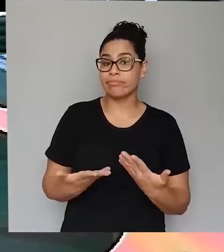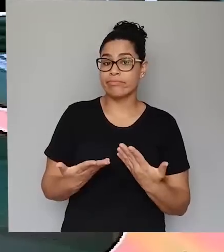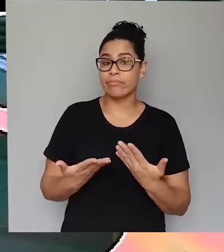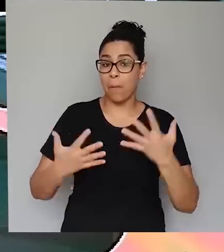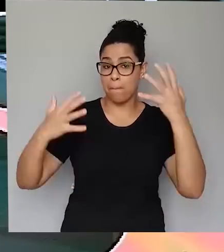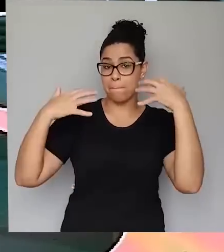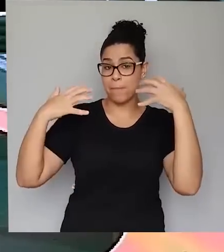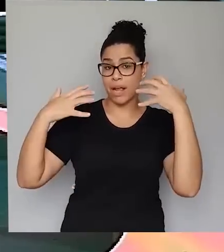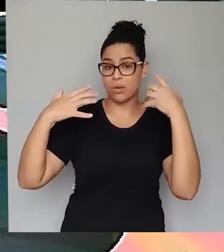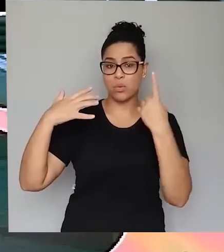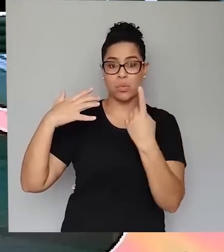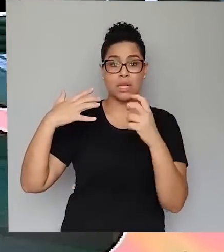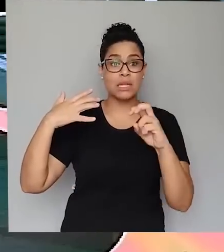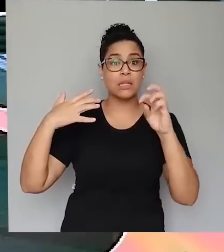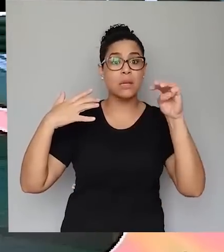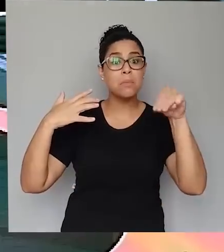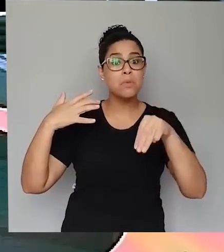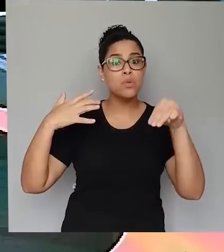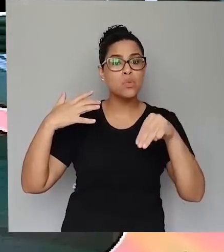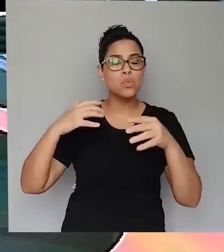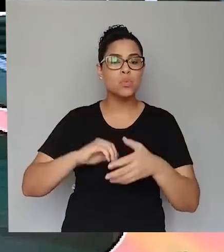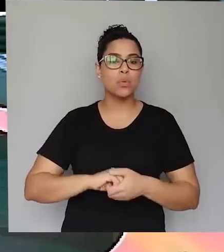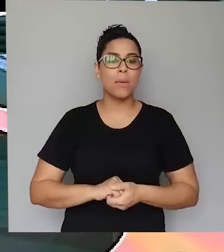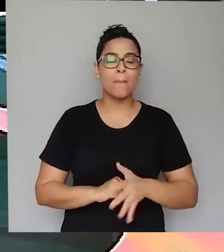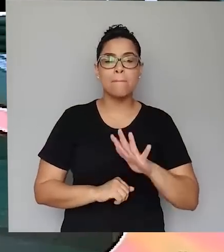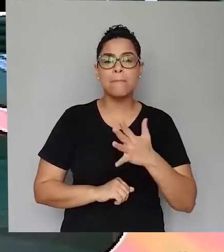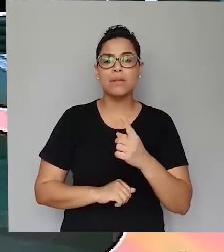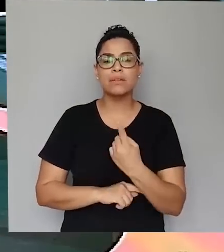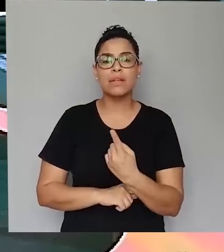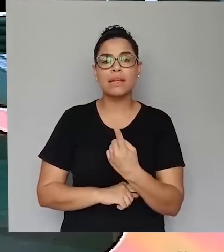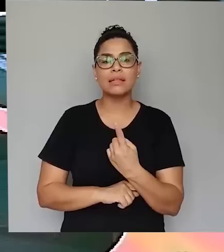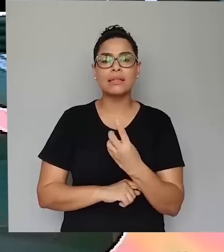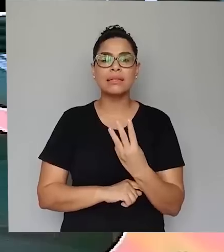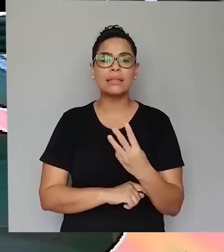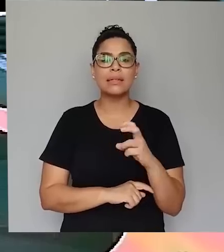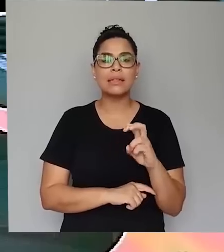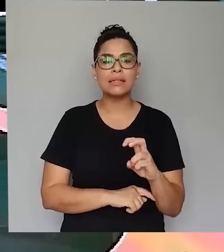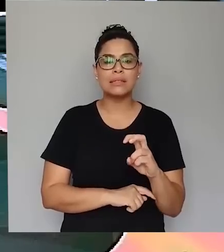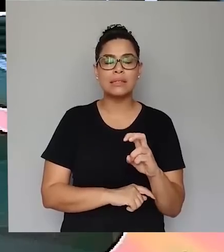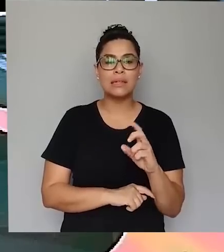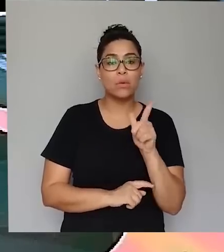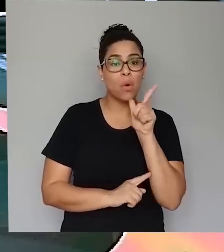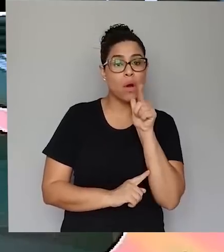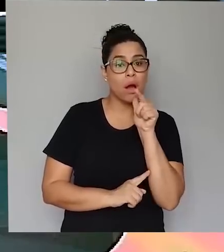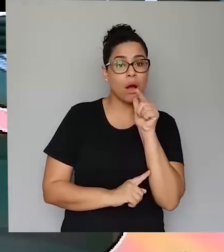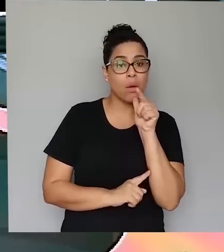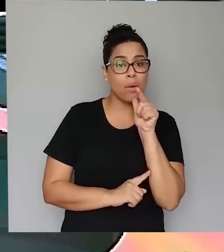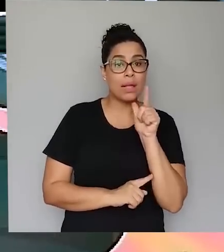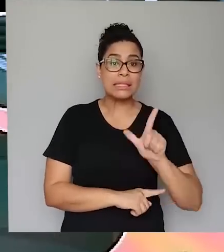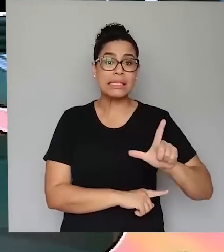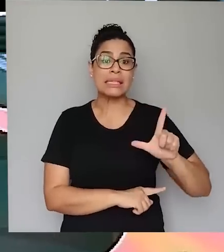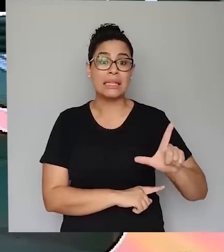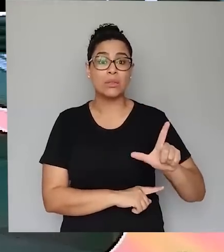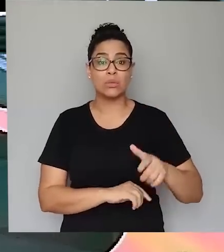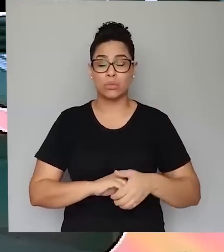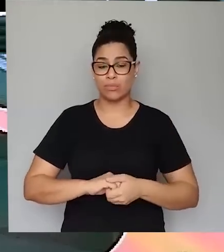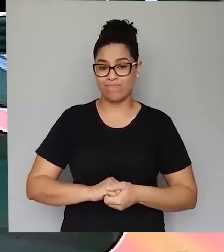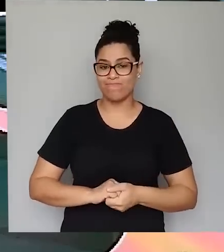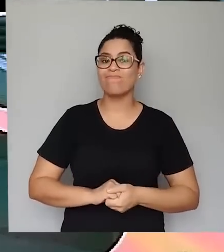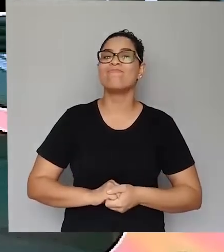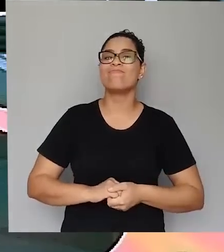15 minutos, gasta aproximadamente 135 litros de water. É bastante